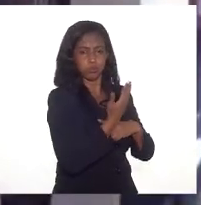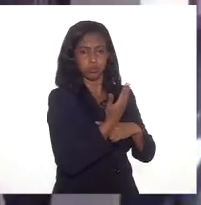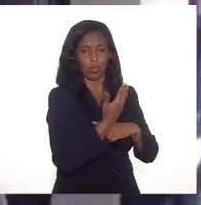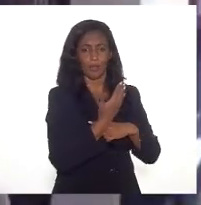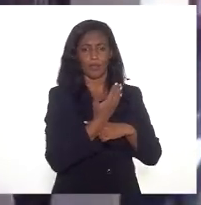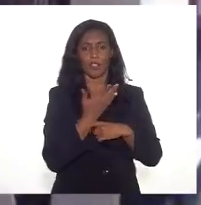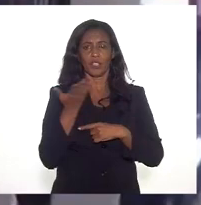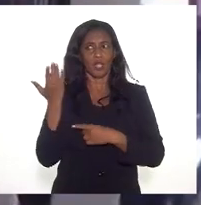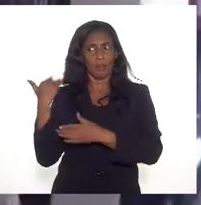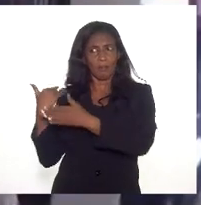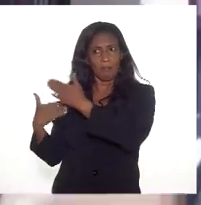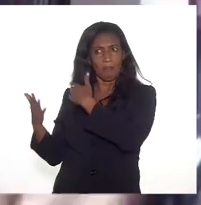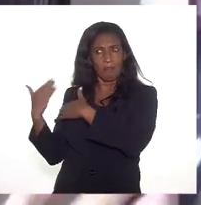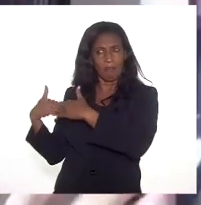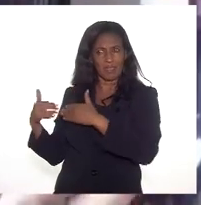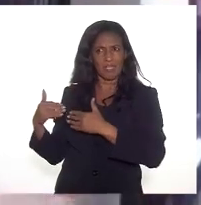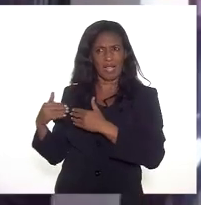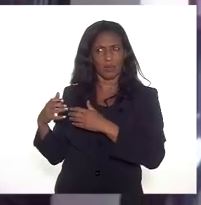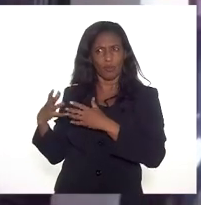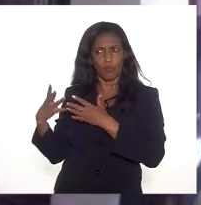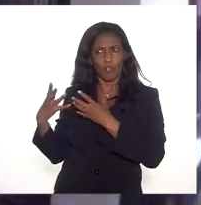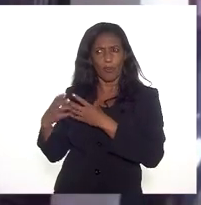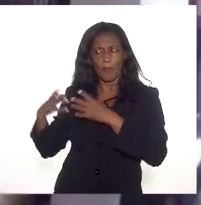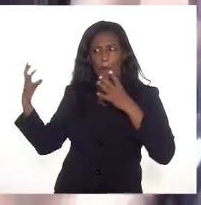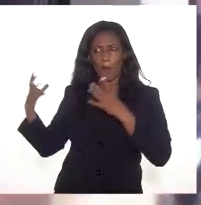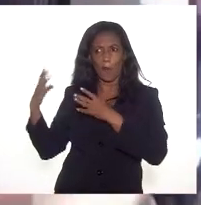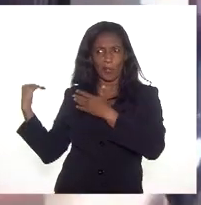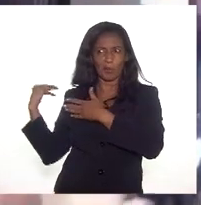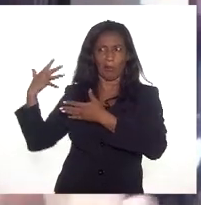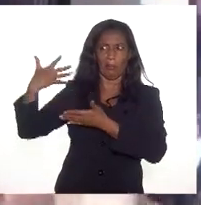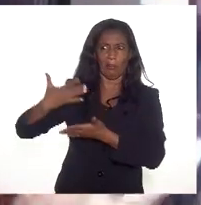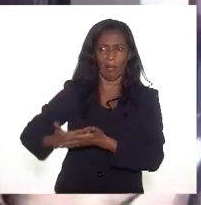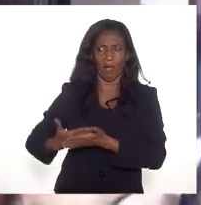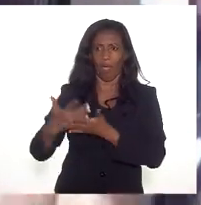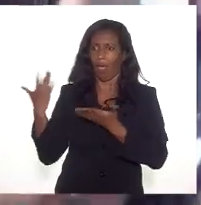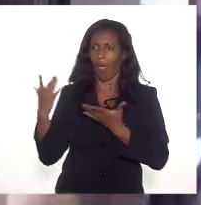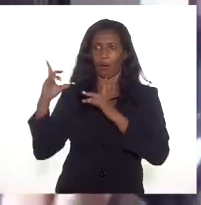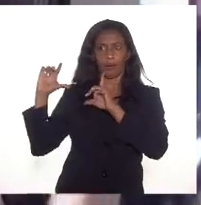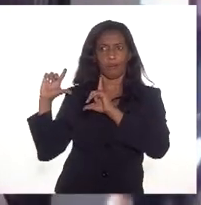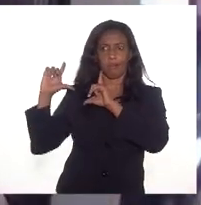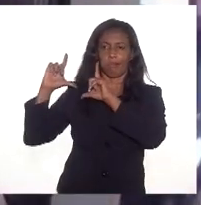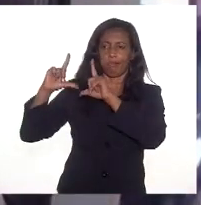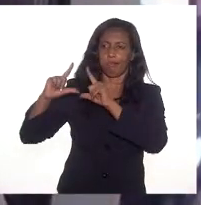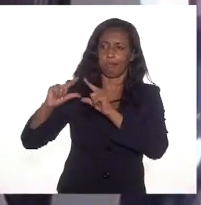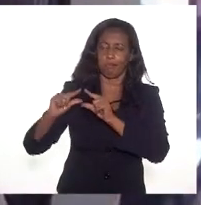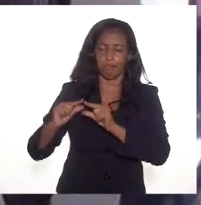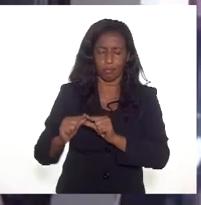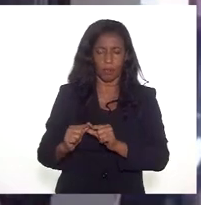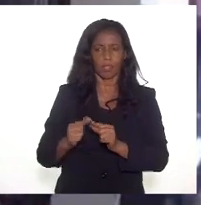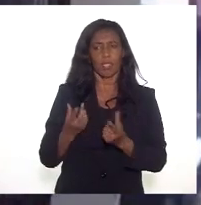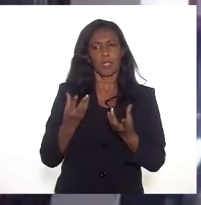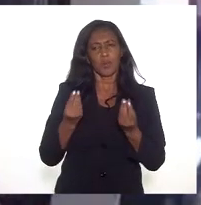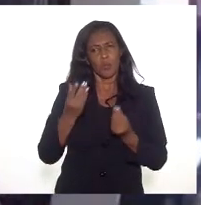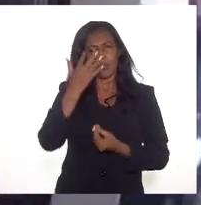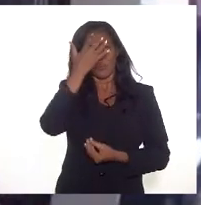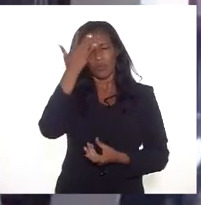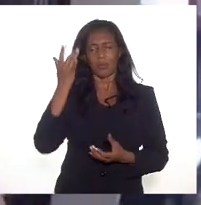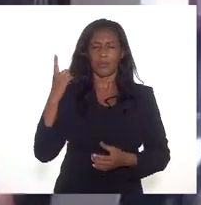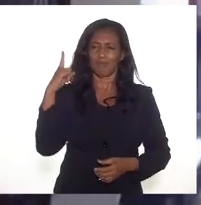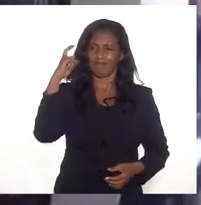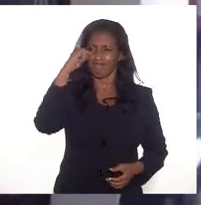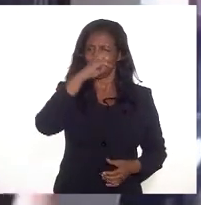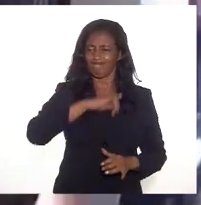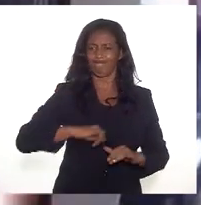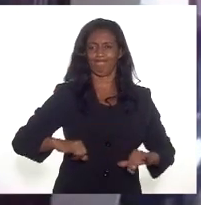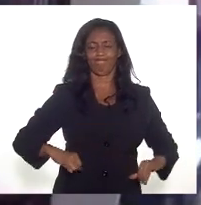de certa forma, farto, agora tem minguado muito e deixado muita gente passando necessidade,